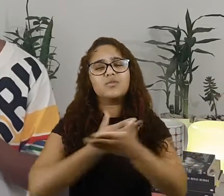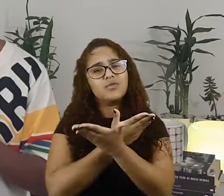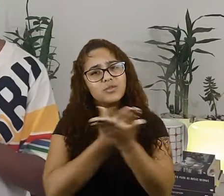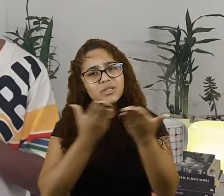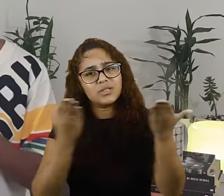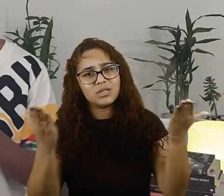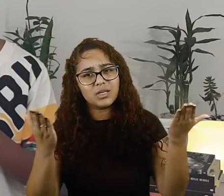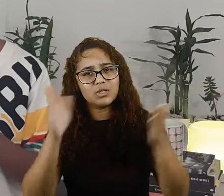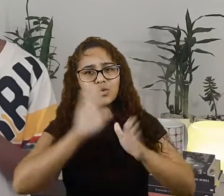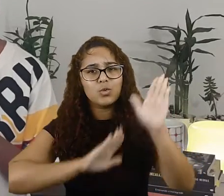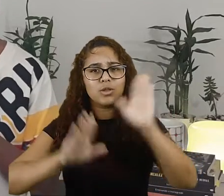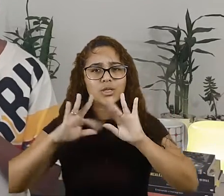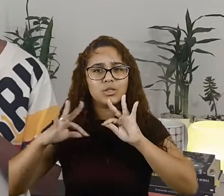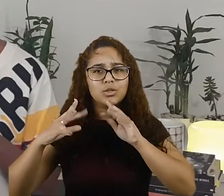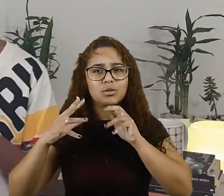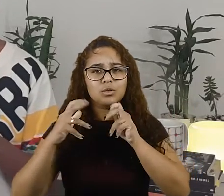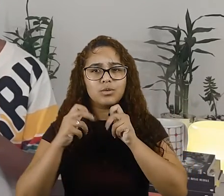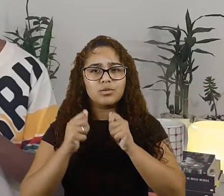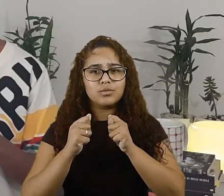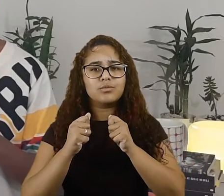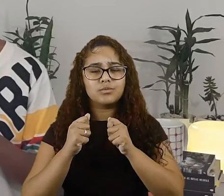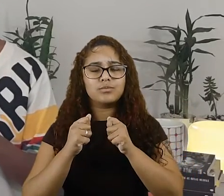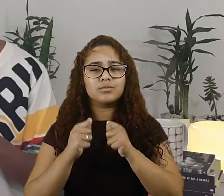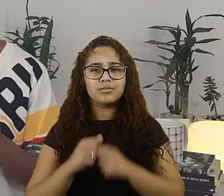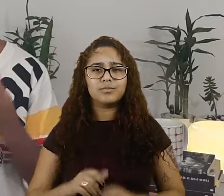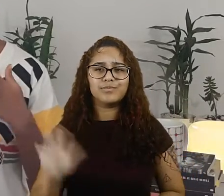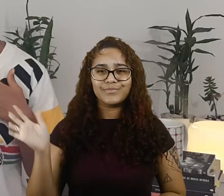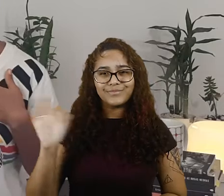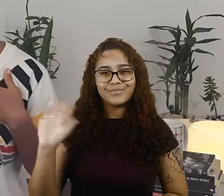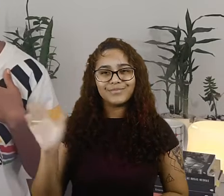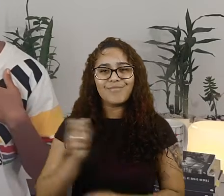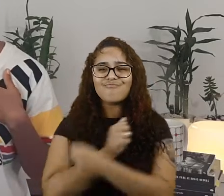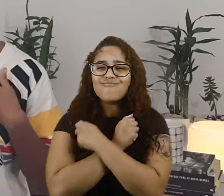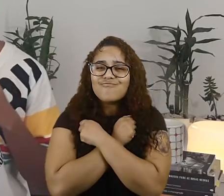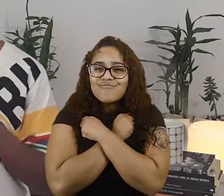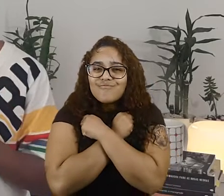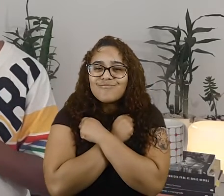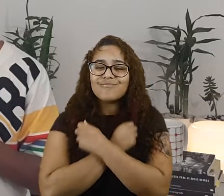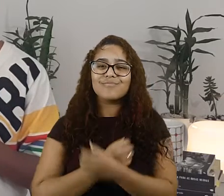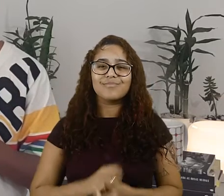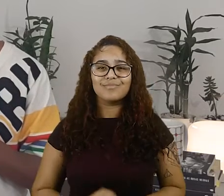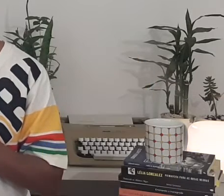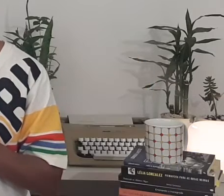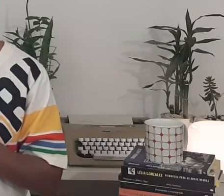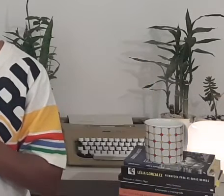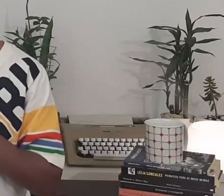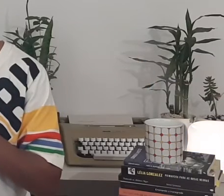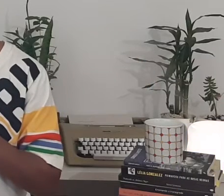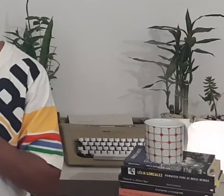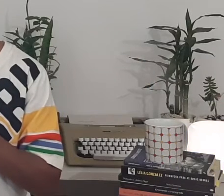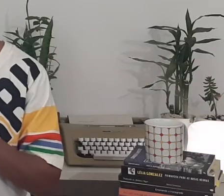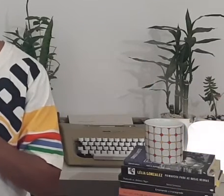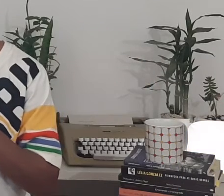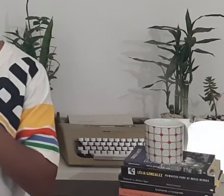axé. Cuidem de vocês, cuidem dos seus, dos nossos e até logo.